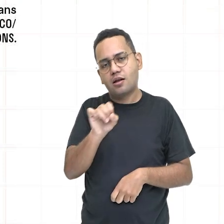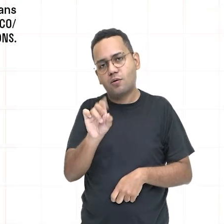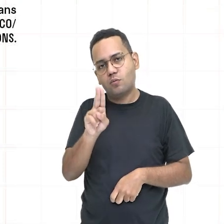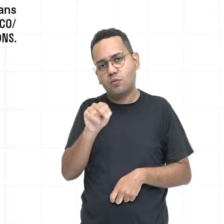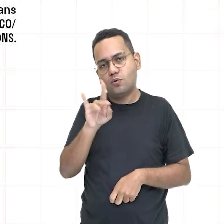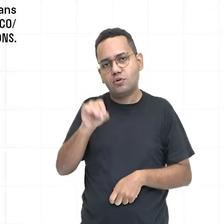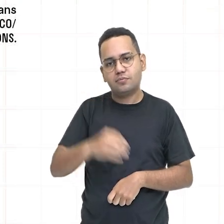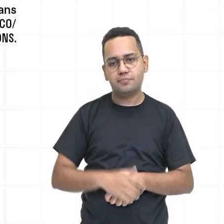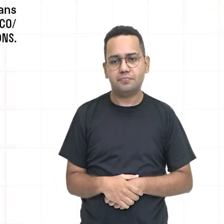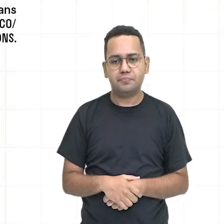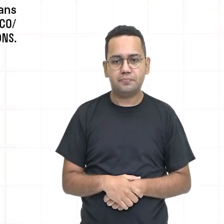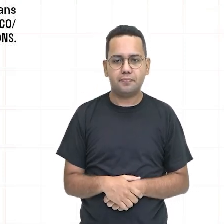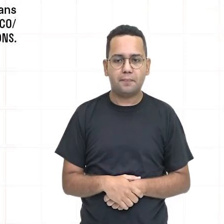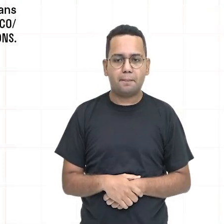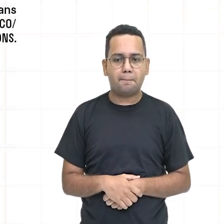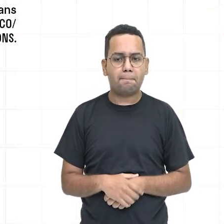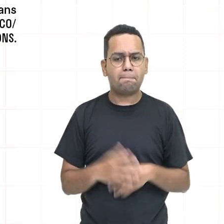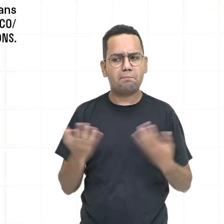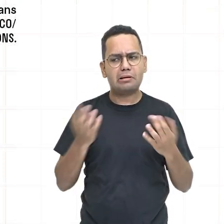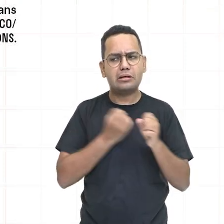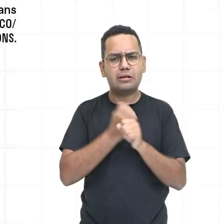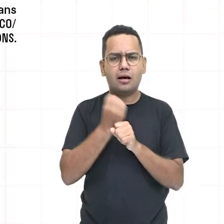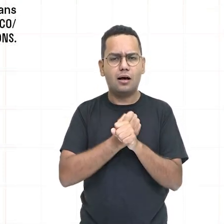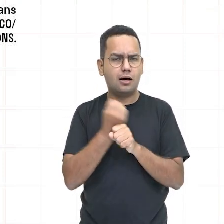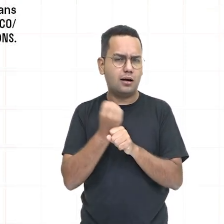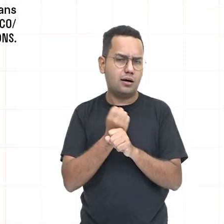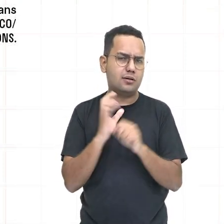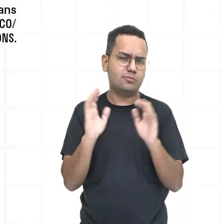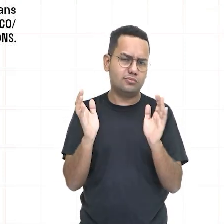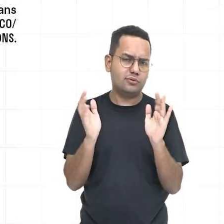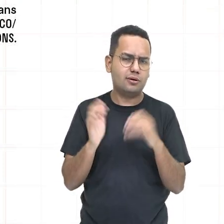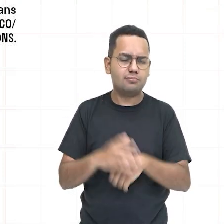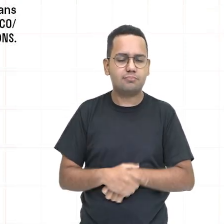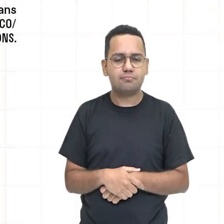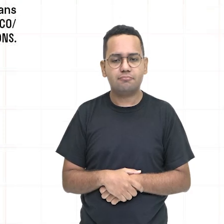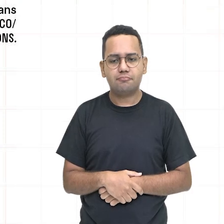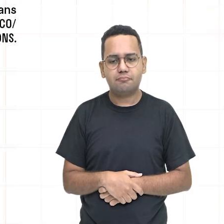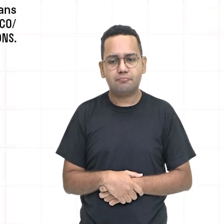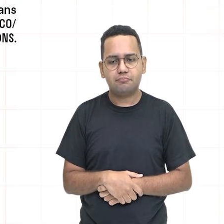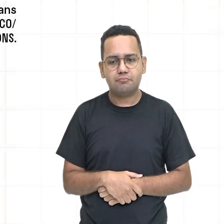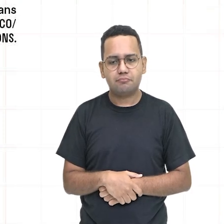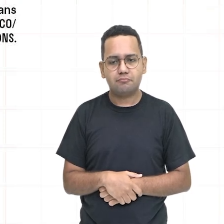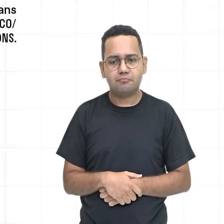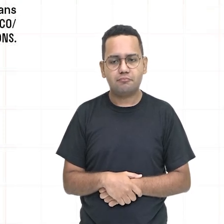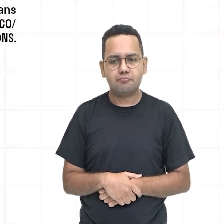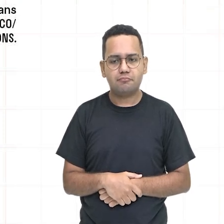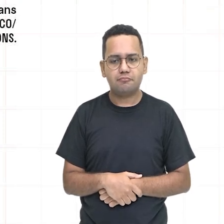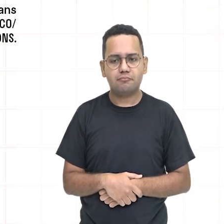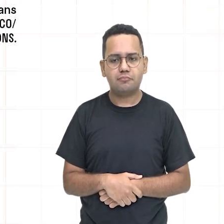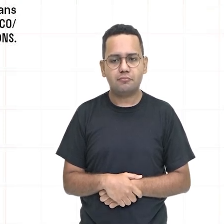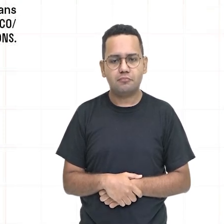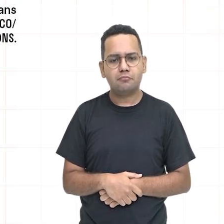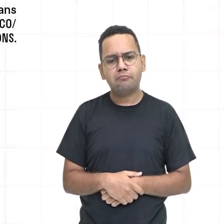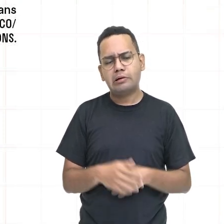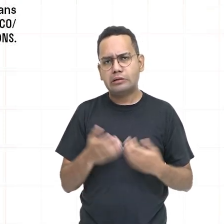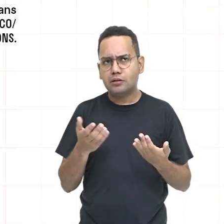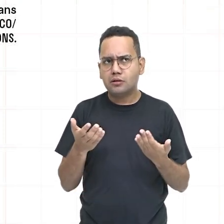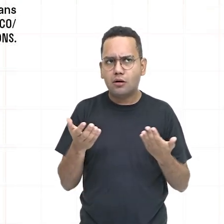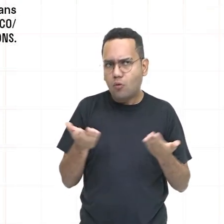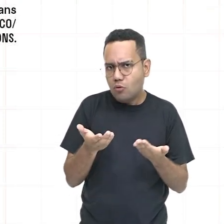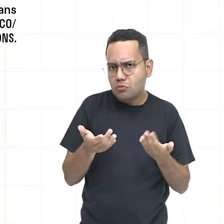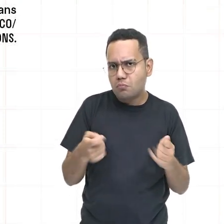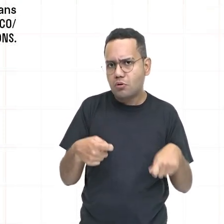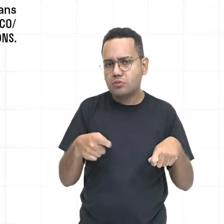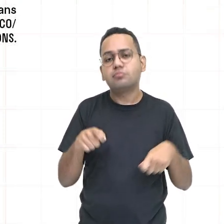aconteceu durante décadas, séculos, não é isso? Não que não aconteça nos dias de hoje,